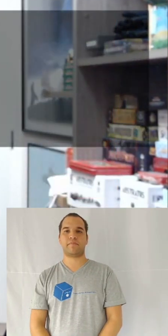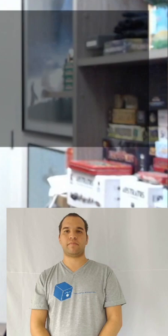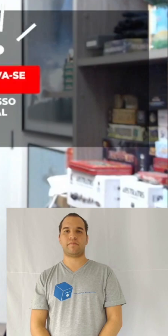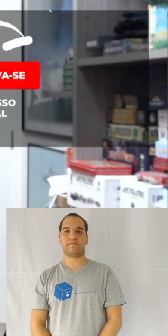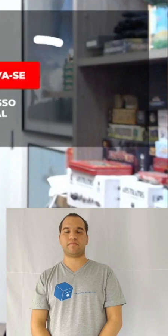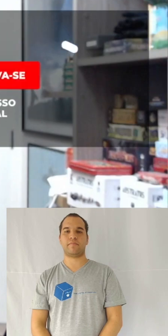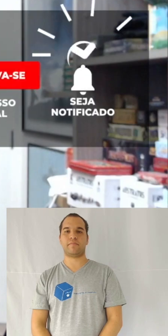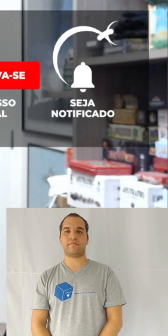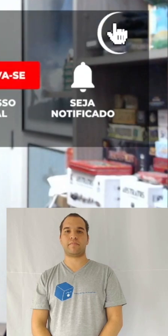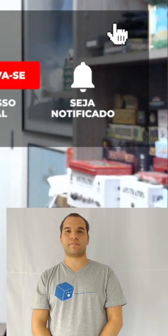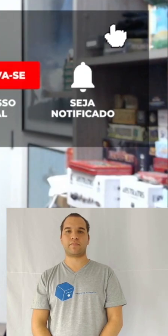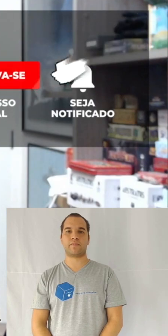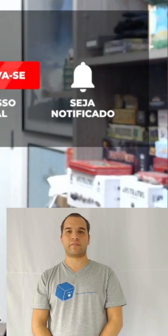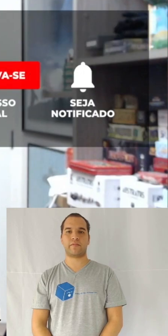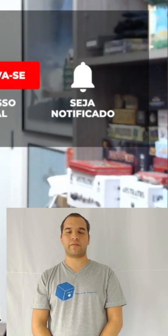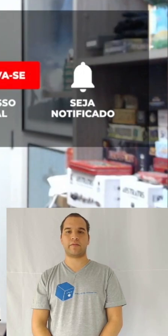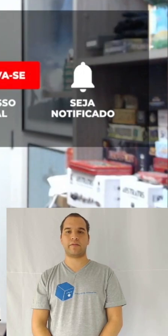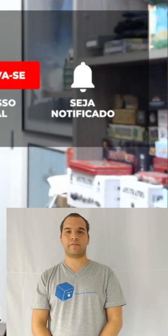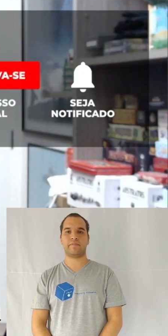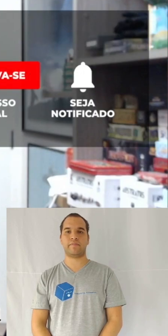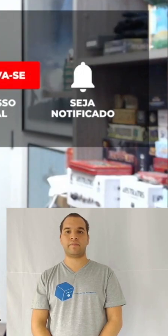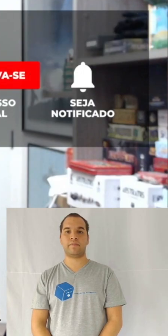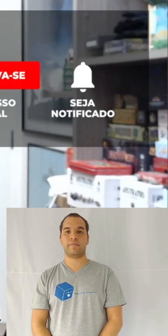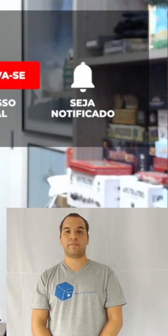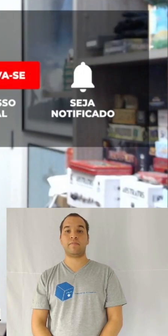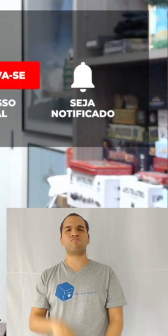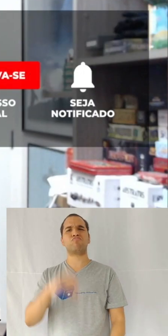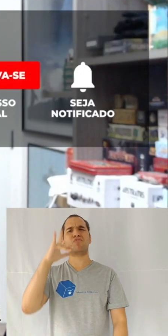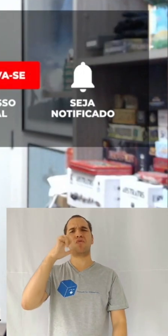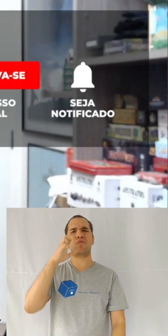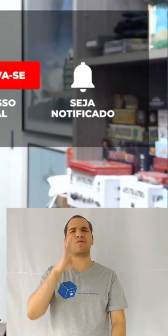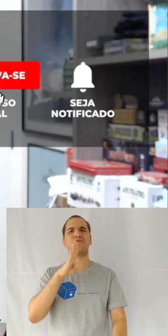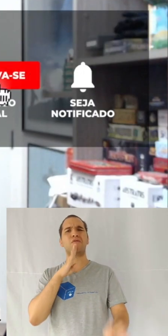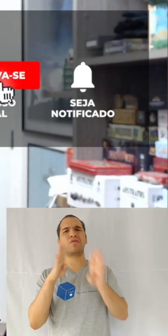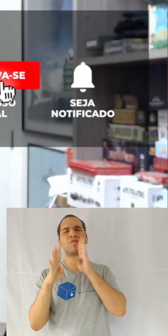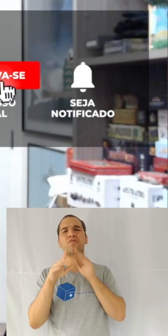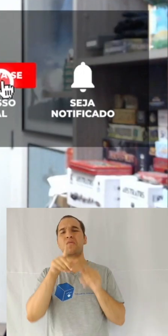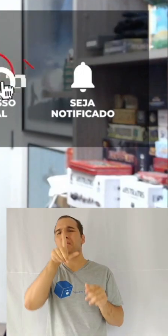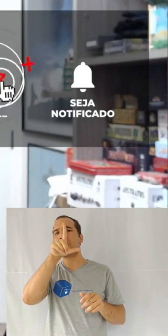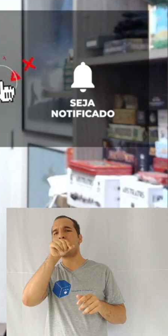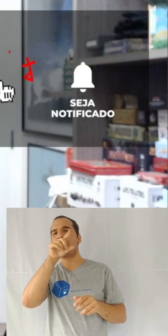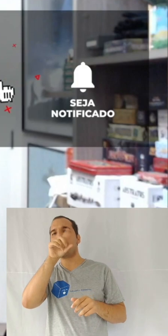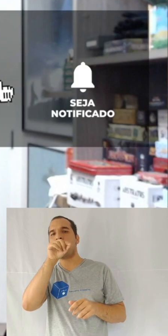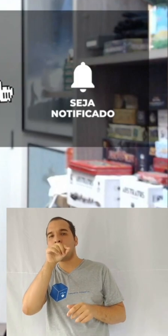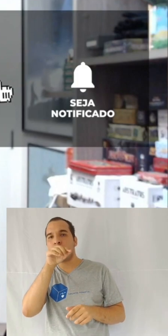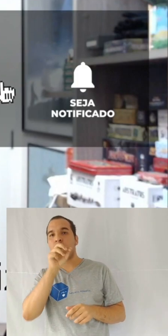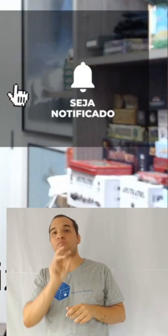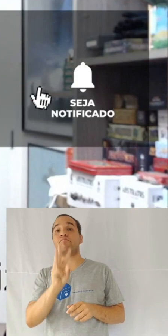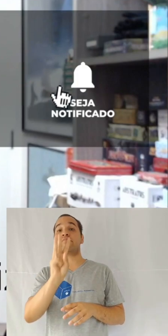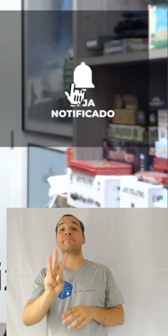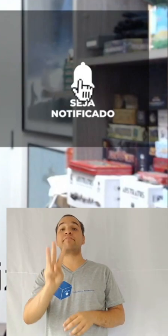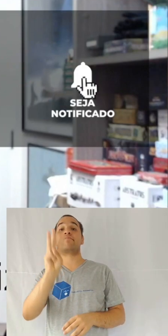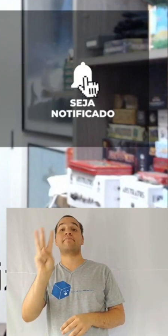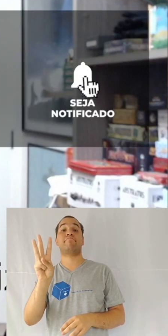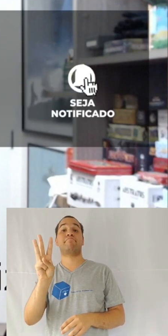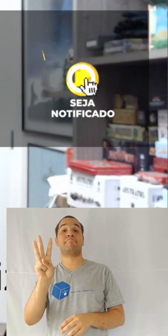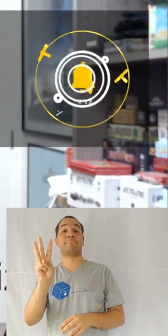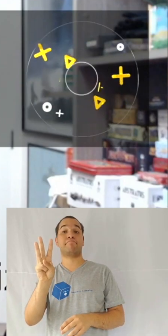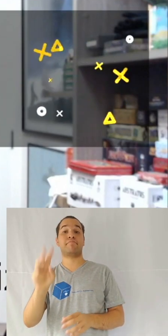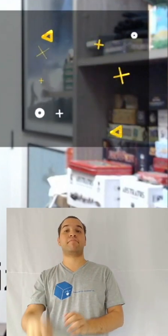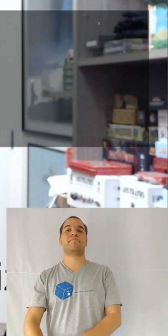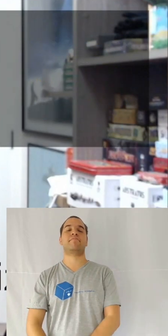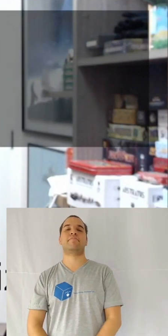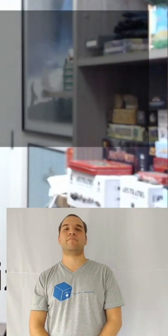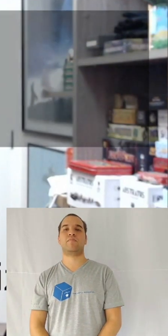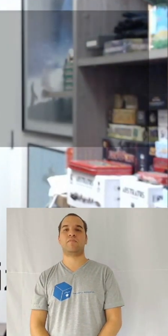vocês tenham gostado do vídeo. Se vocês gostaram, deixem de curtir ele. E também não deixem de ligar aquele sininho, para vocês serem avisados dos vídeos